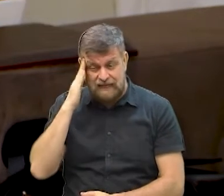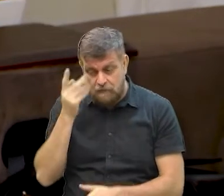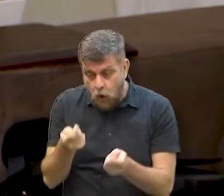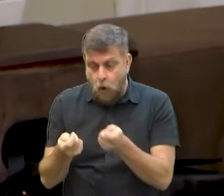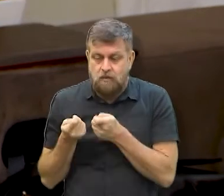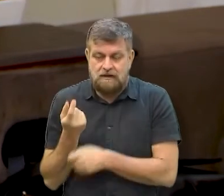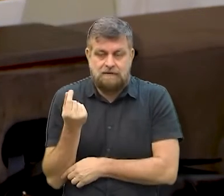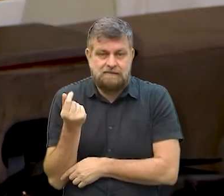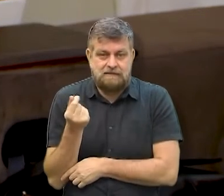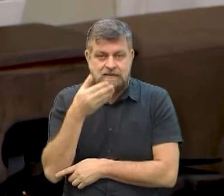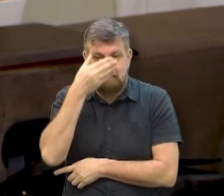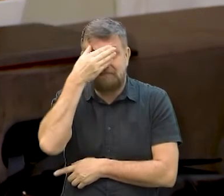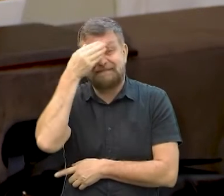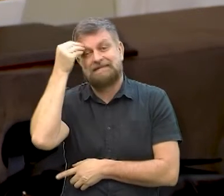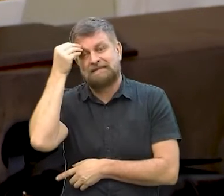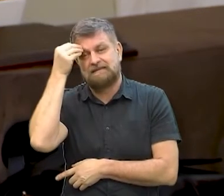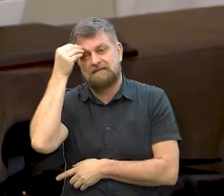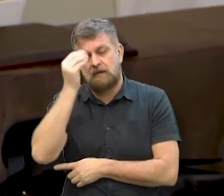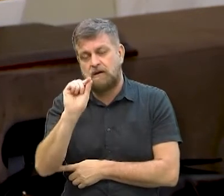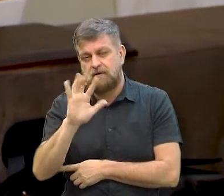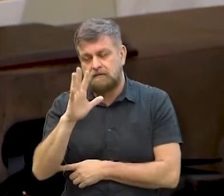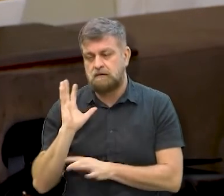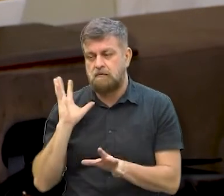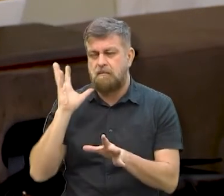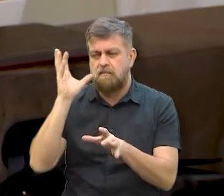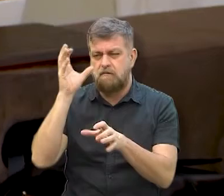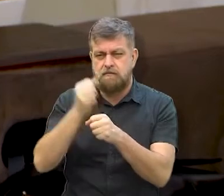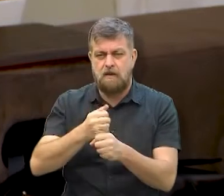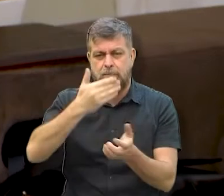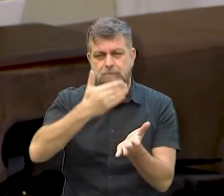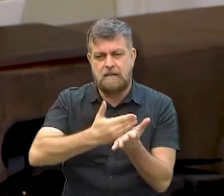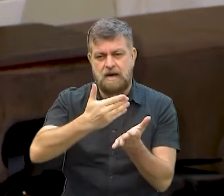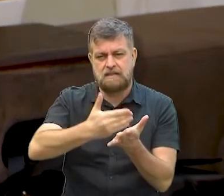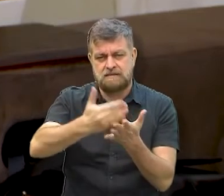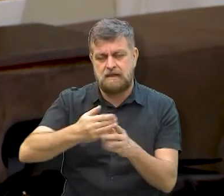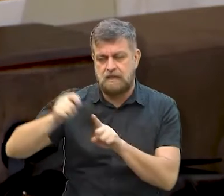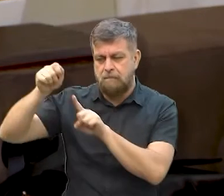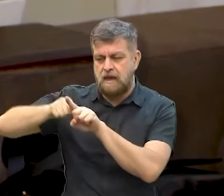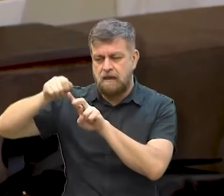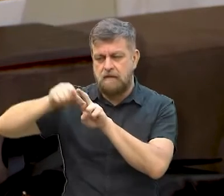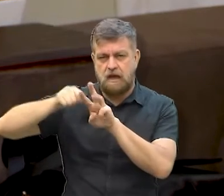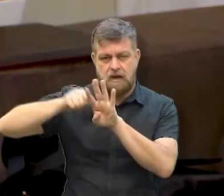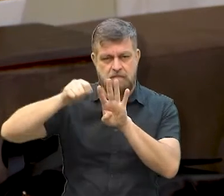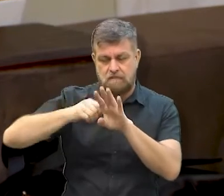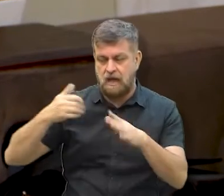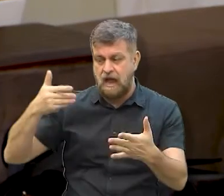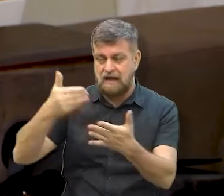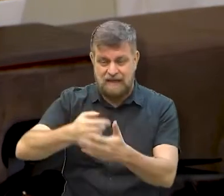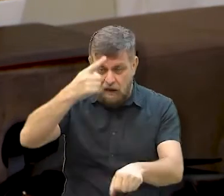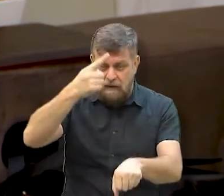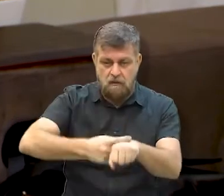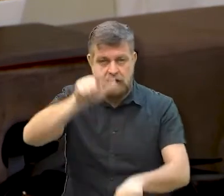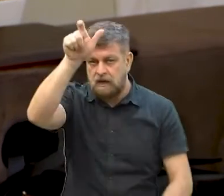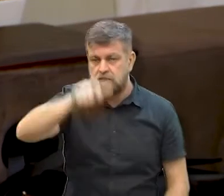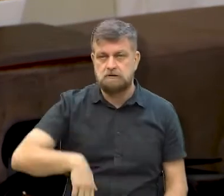educação financeira acaba esquecendo disso. E aí vão juntando as parcelas dos meses anteriores